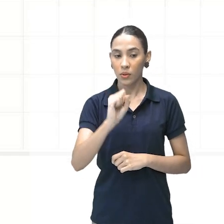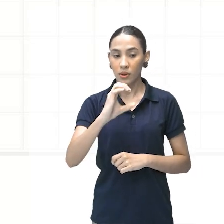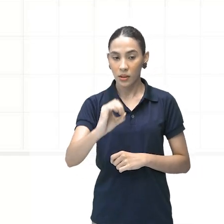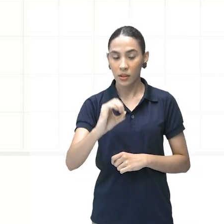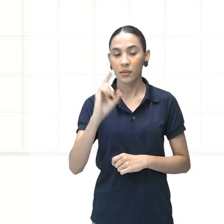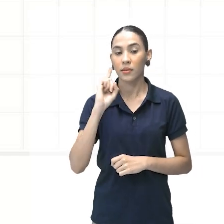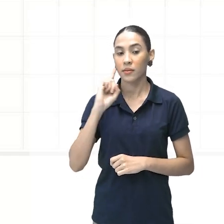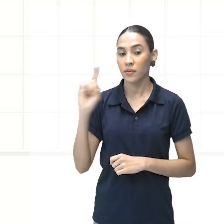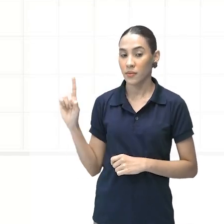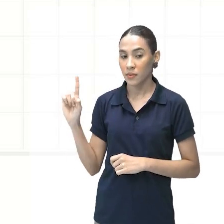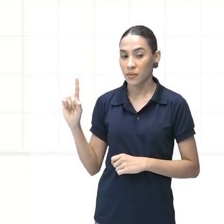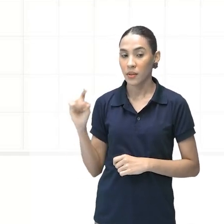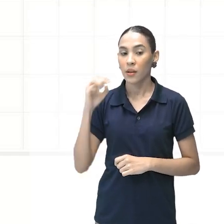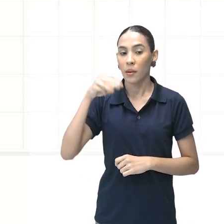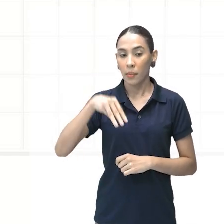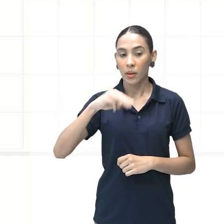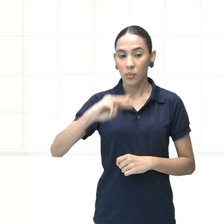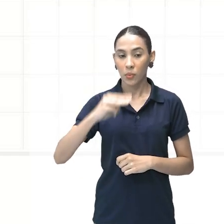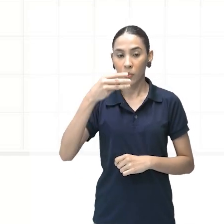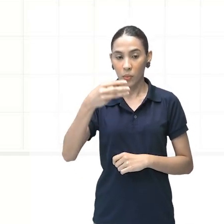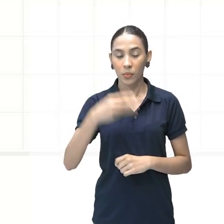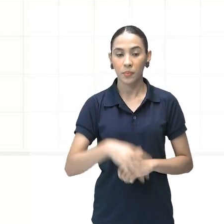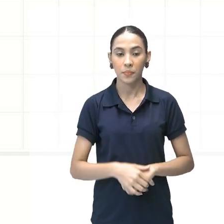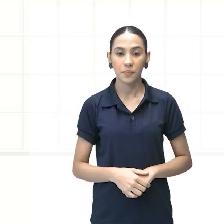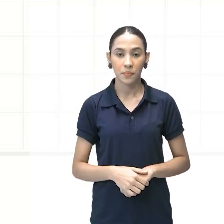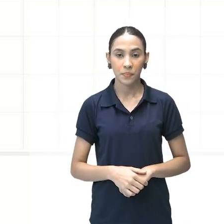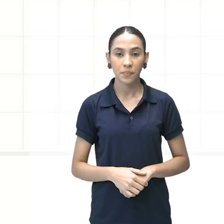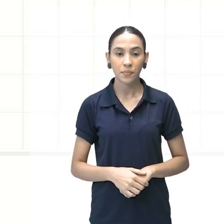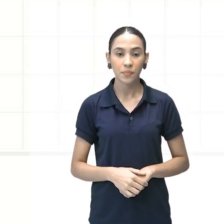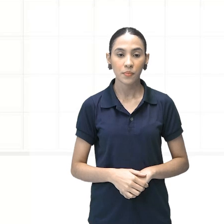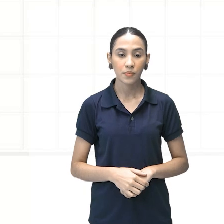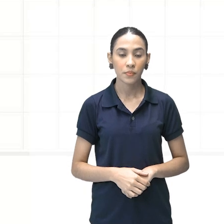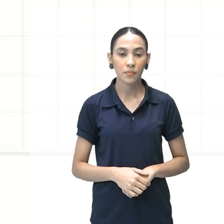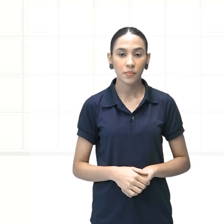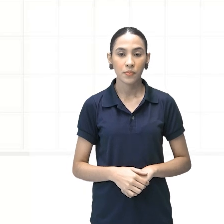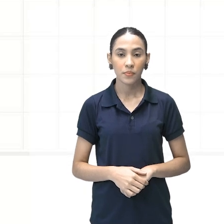62,80 metros cúbicos.